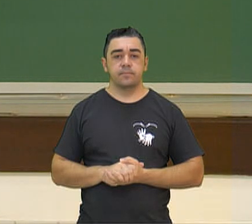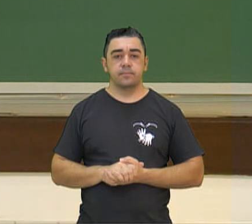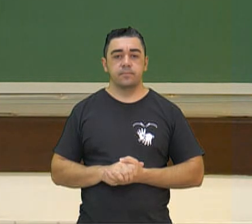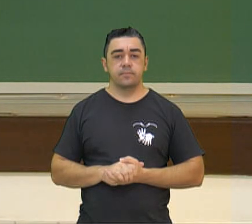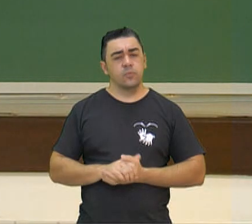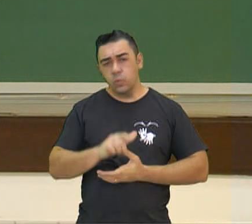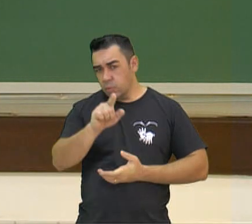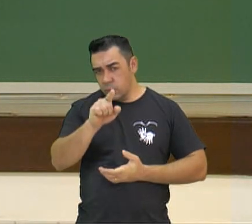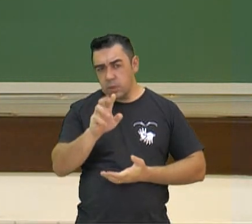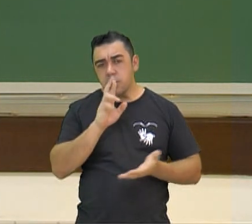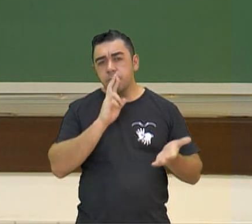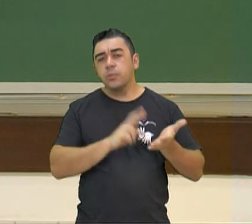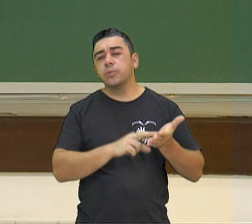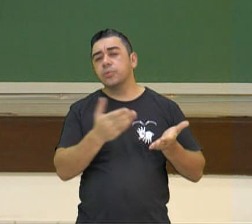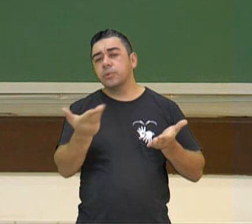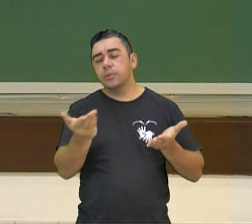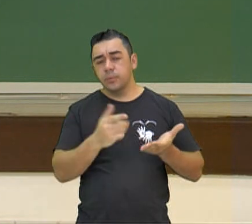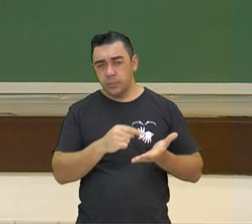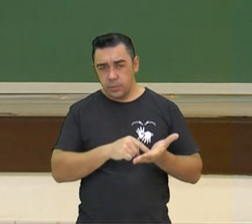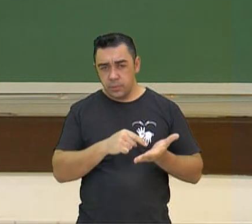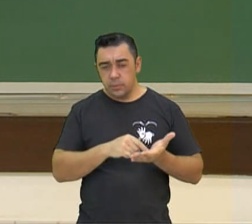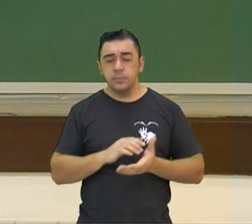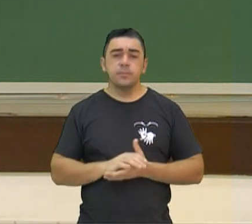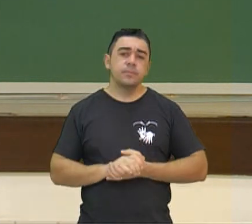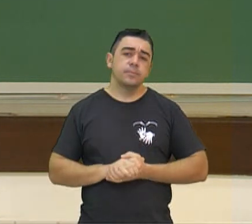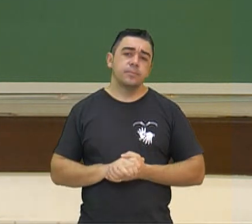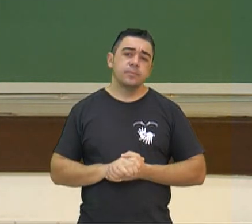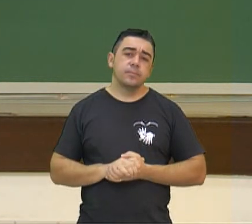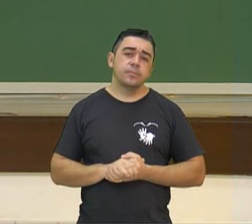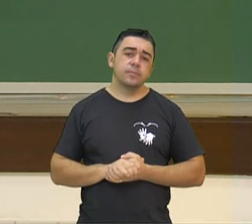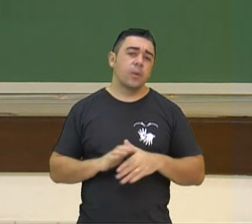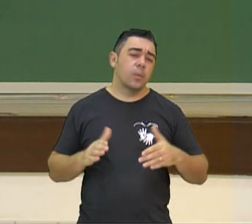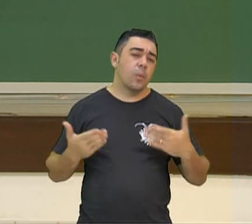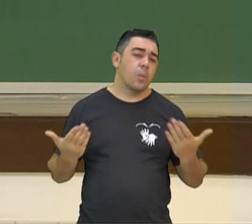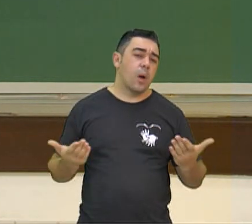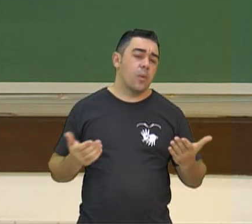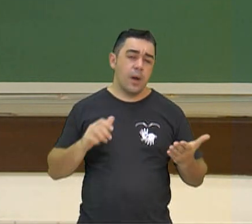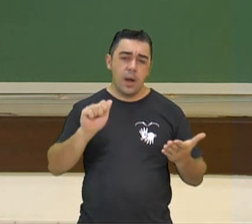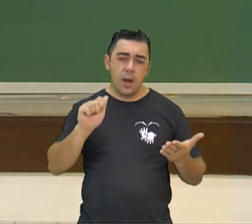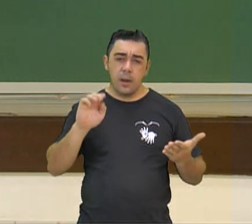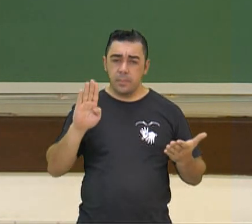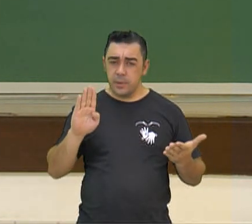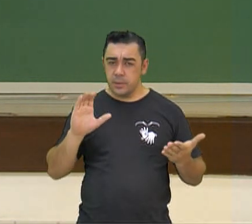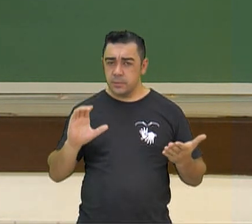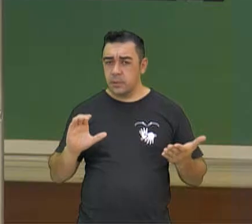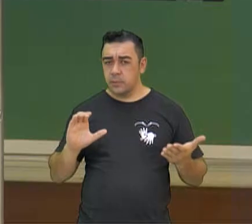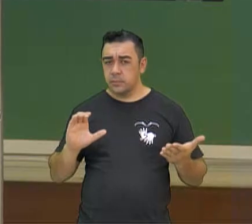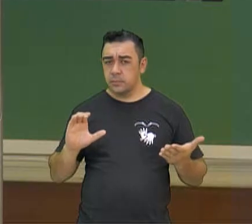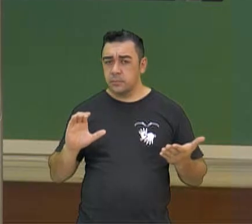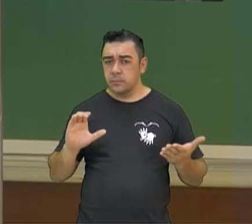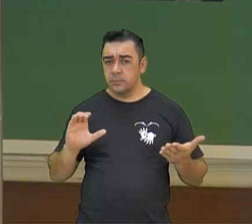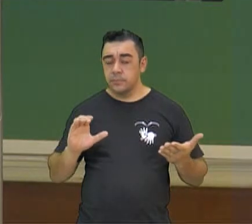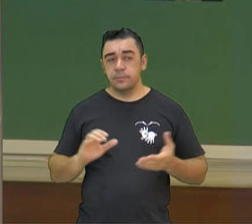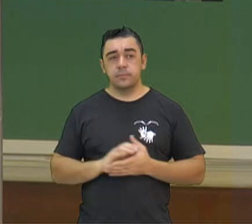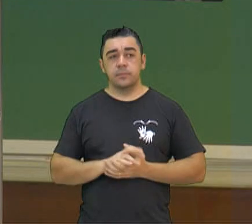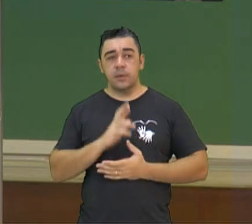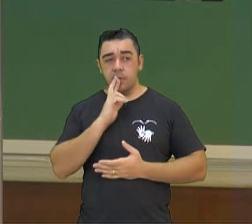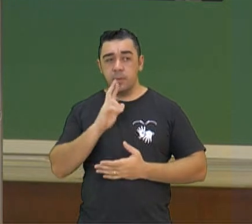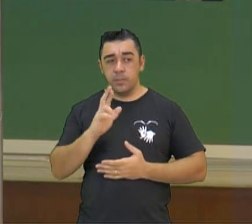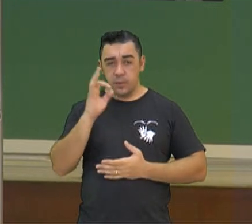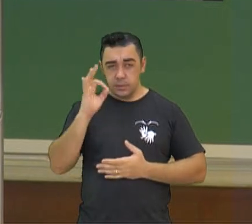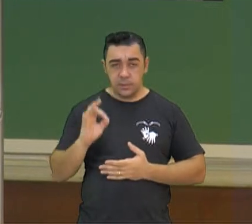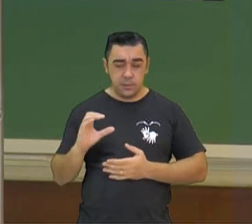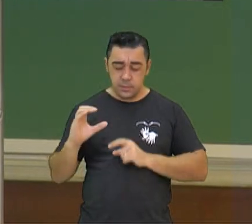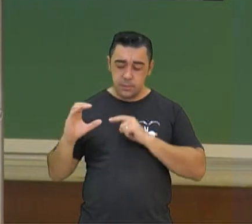O que você respondeu neste quiz? Qual que é? A letra A, B ou C? Se você respondeu a